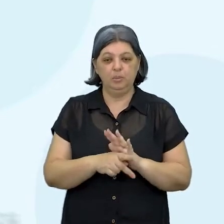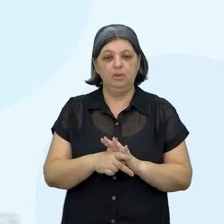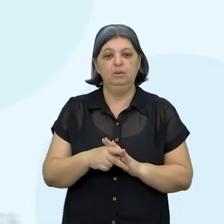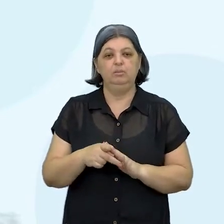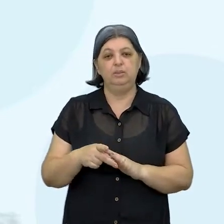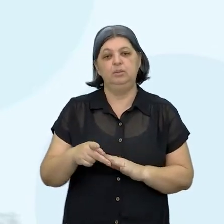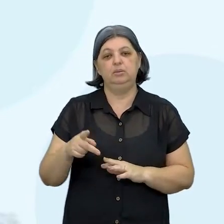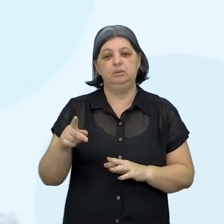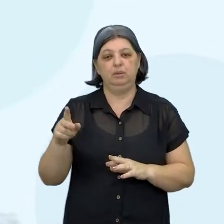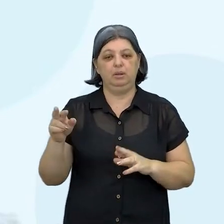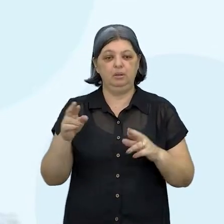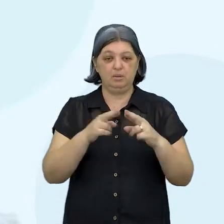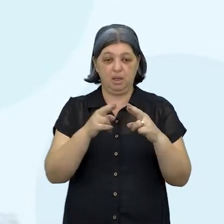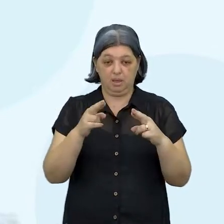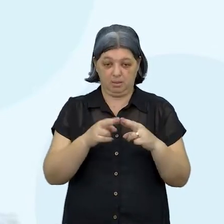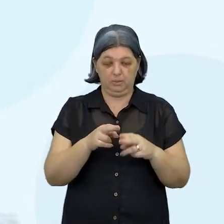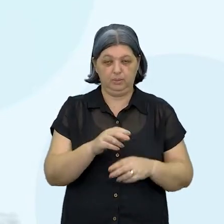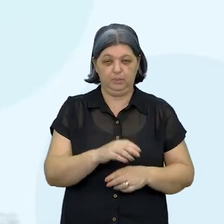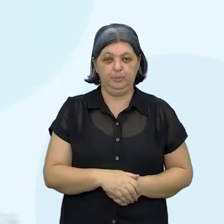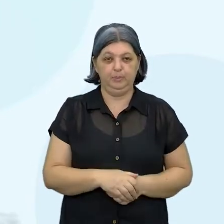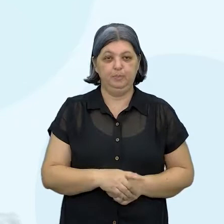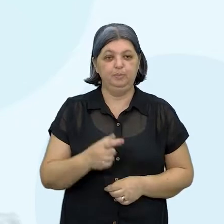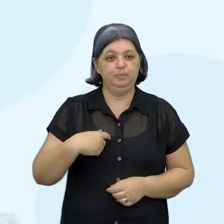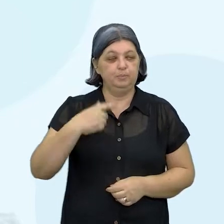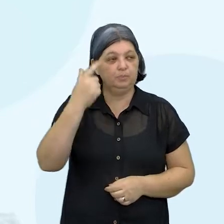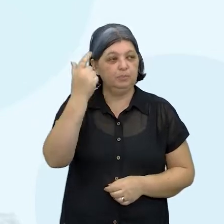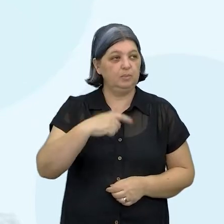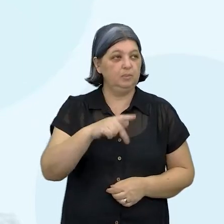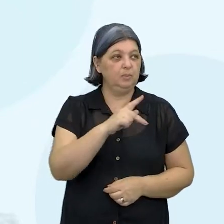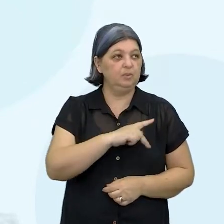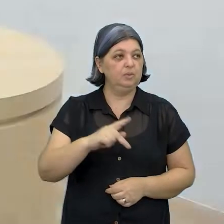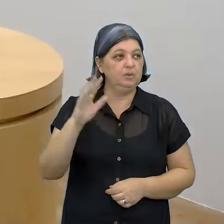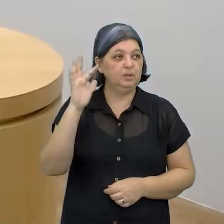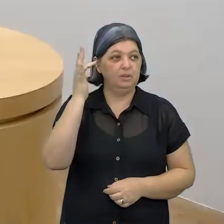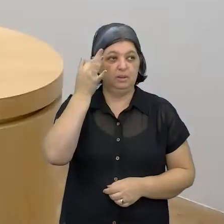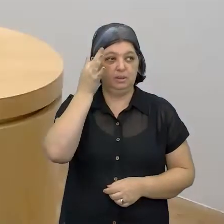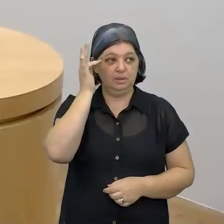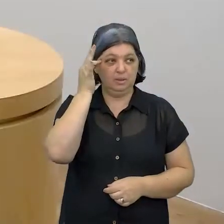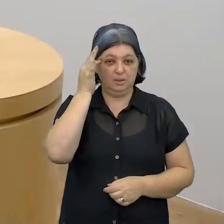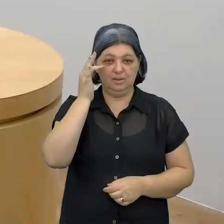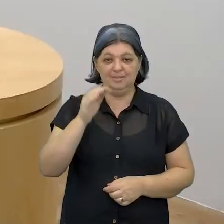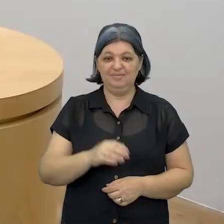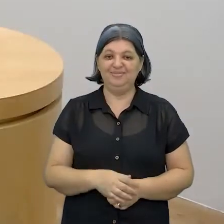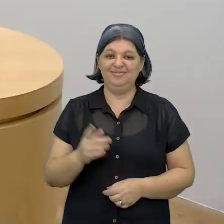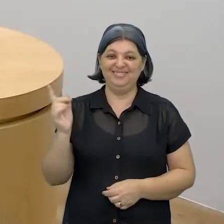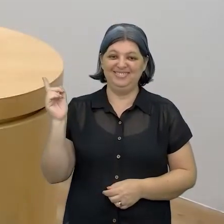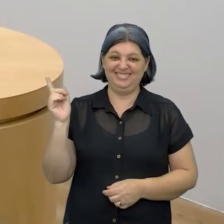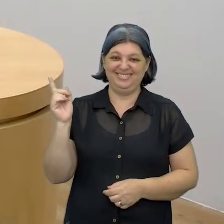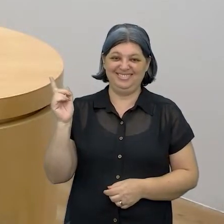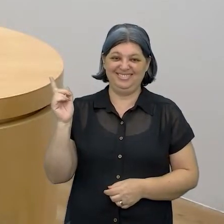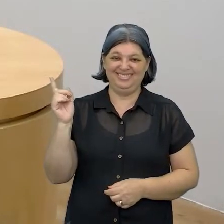às redes. Eu sou a professora Maria Fernanda, este é o meu sinal.